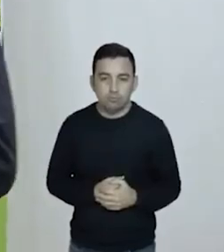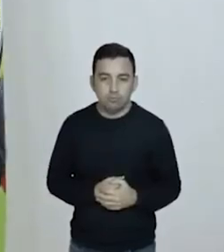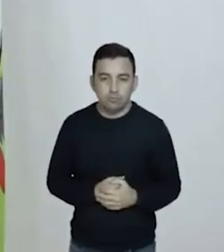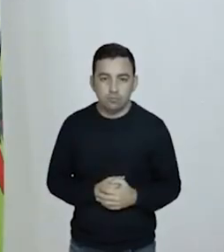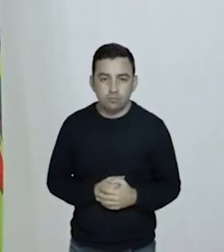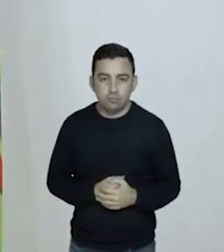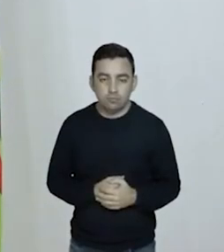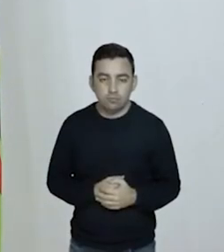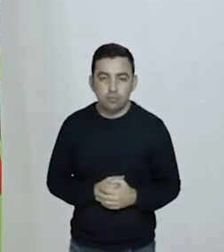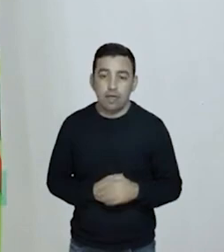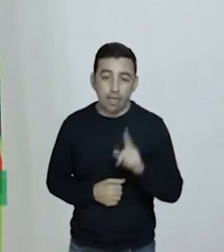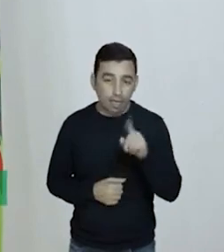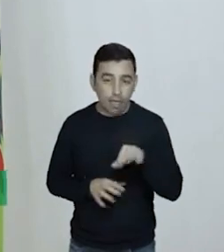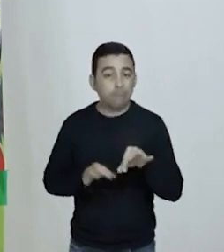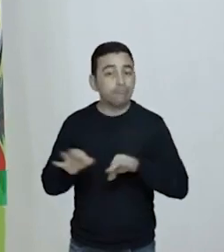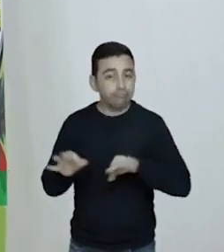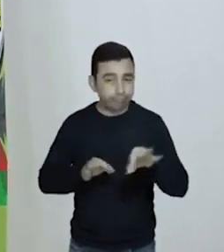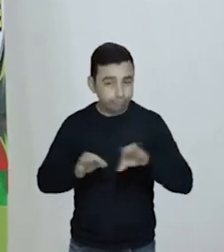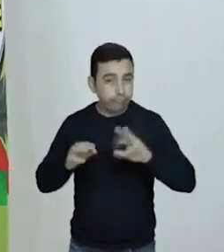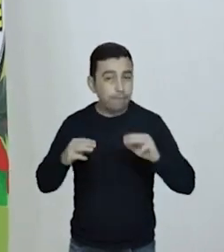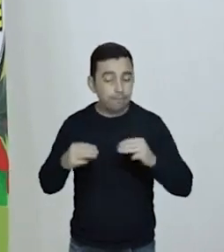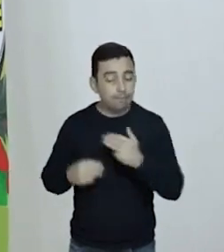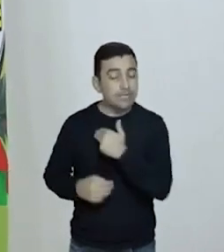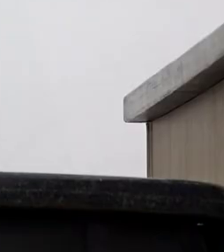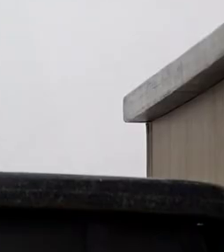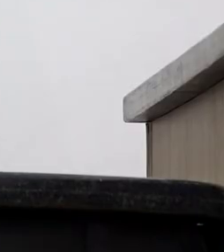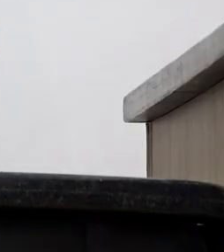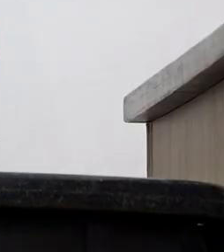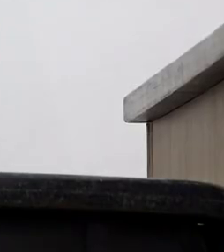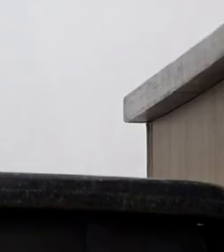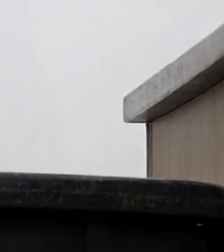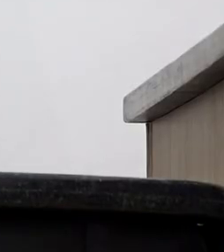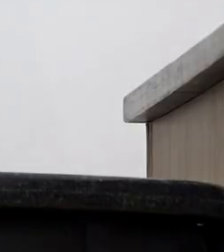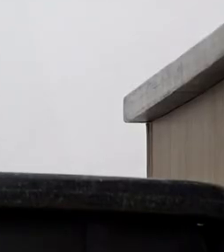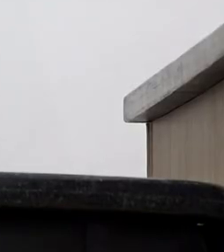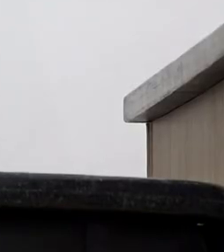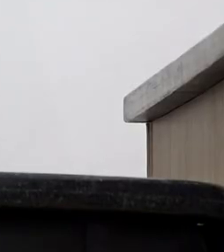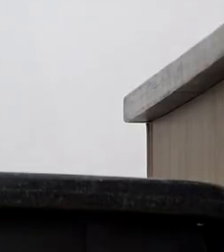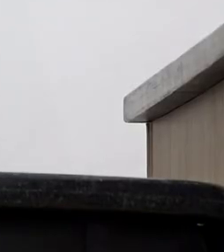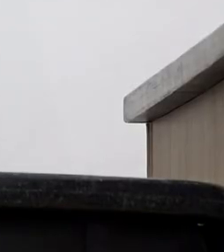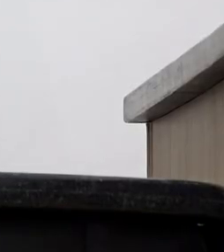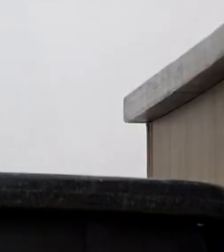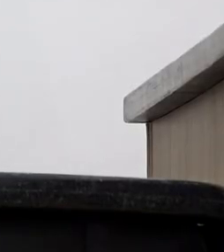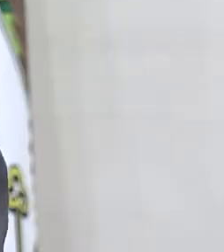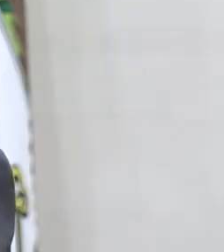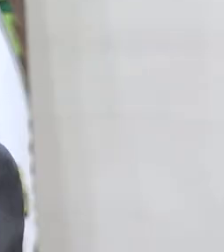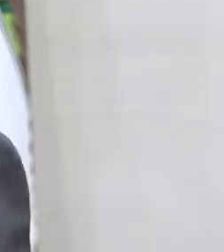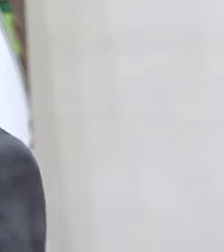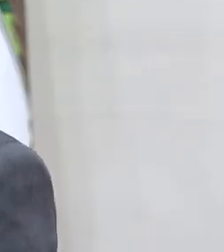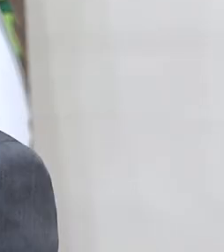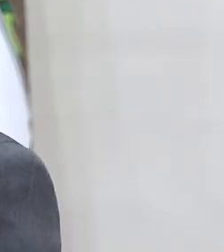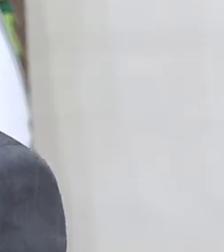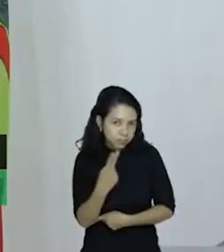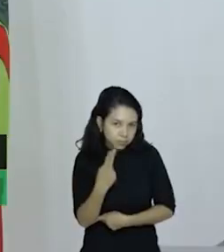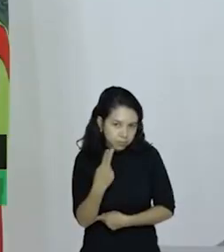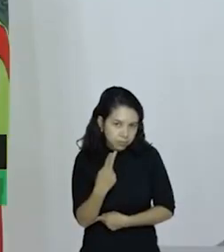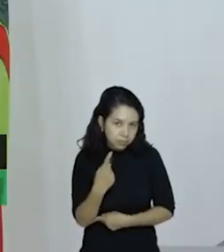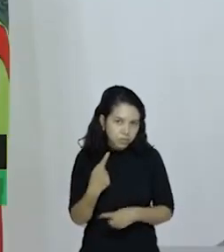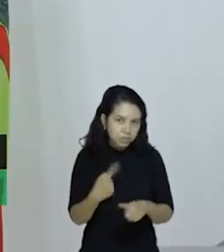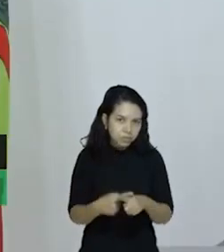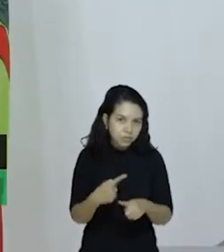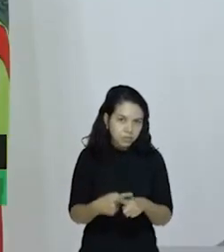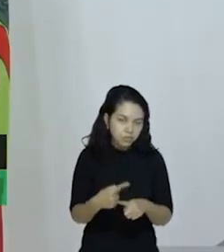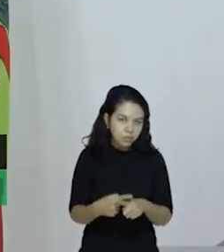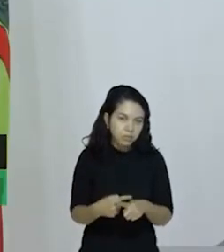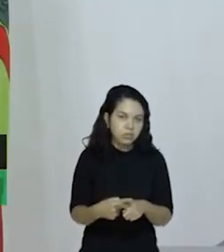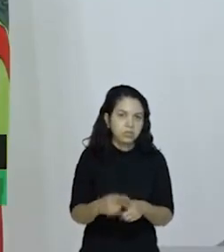são os planos do Ministério da Saúde. O deputado Nildi Sareta contestou as informações. De fato,